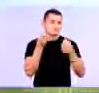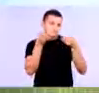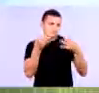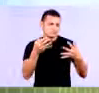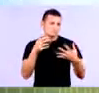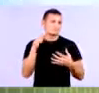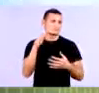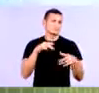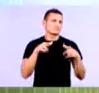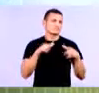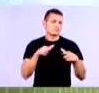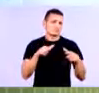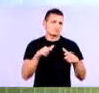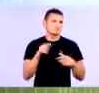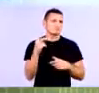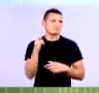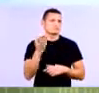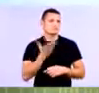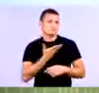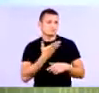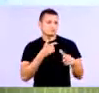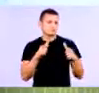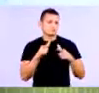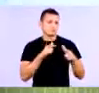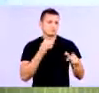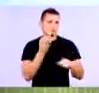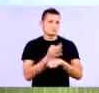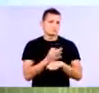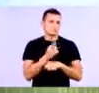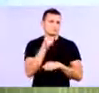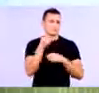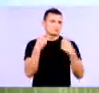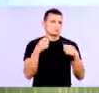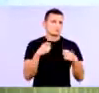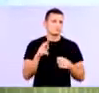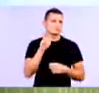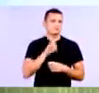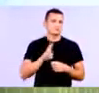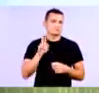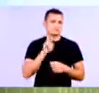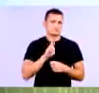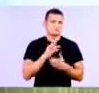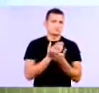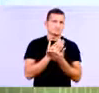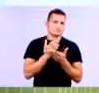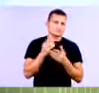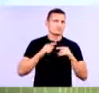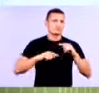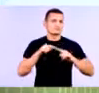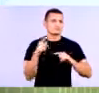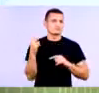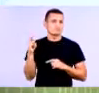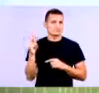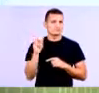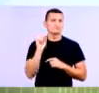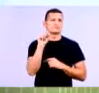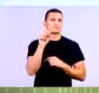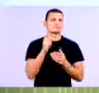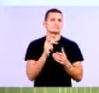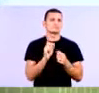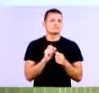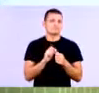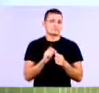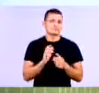por isso. Seu colega de trabalho falta. Você precisa utilizar algum material dele. O que você faz? De